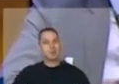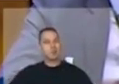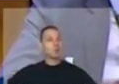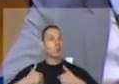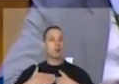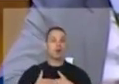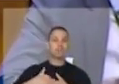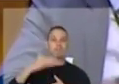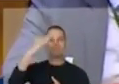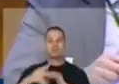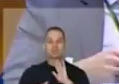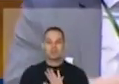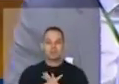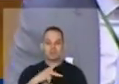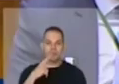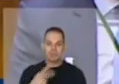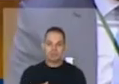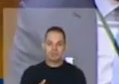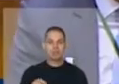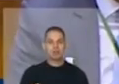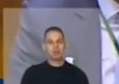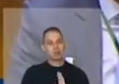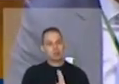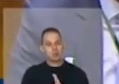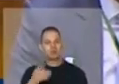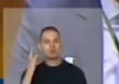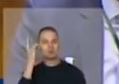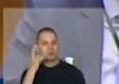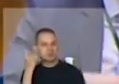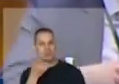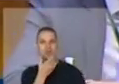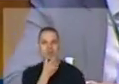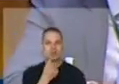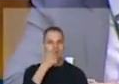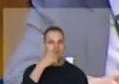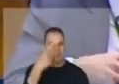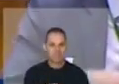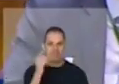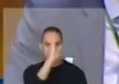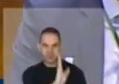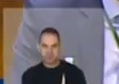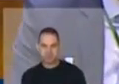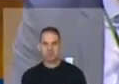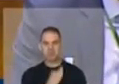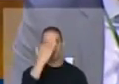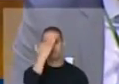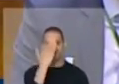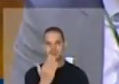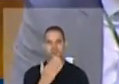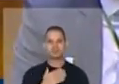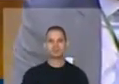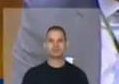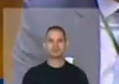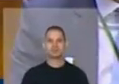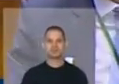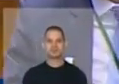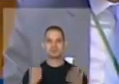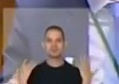orgulho de sermos deputados e deputadas brasileiros. Muito obrigado.